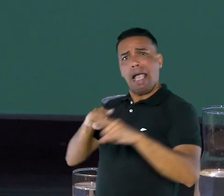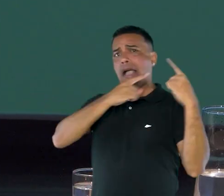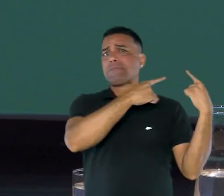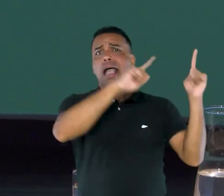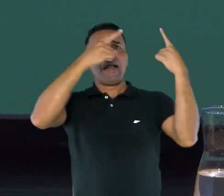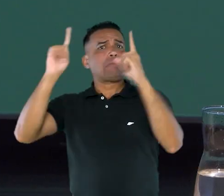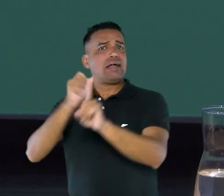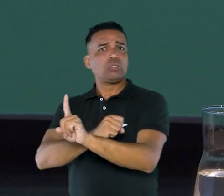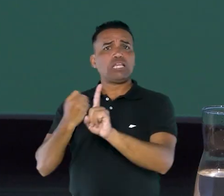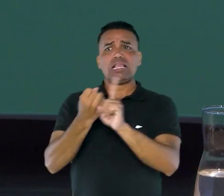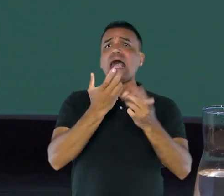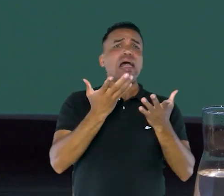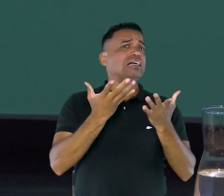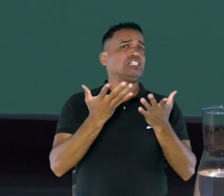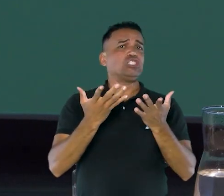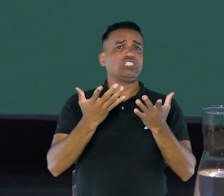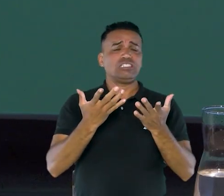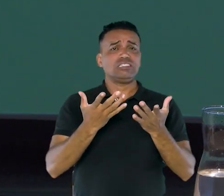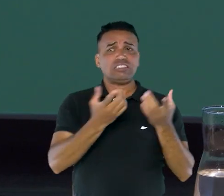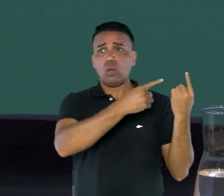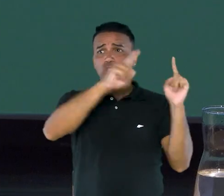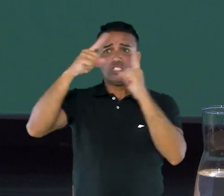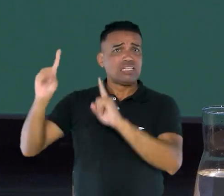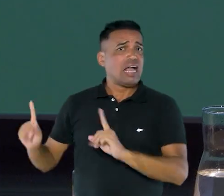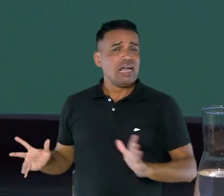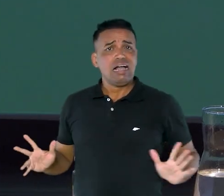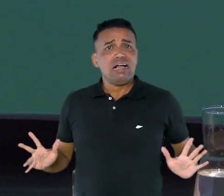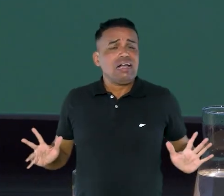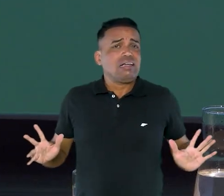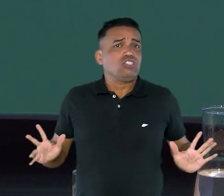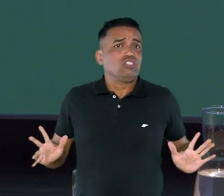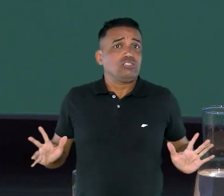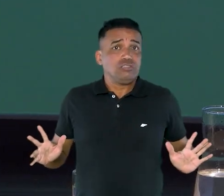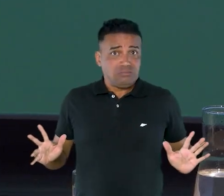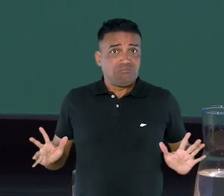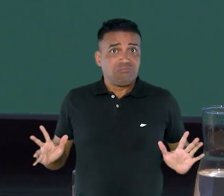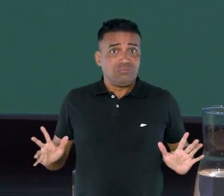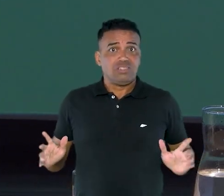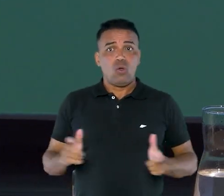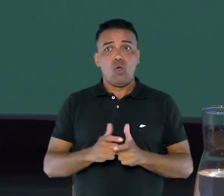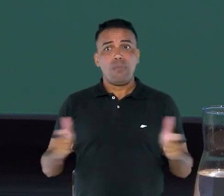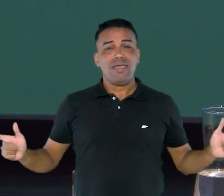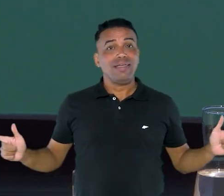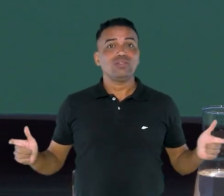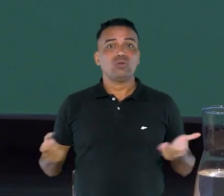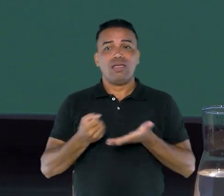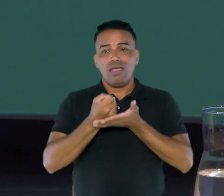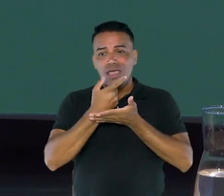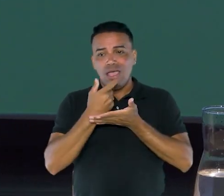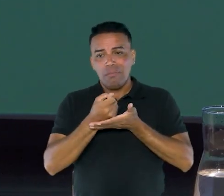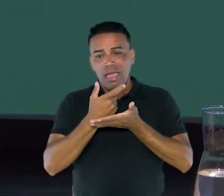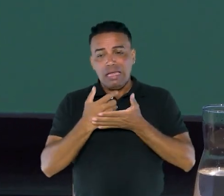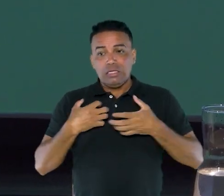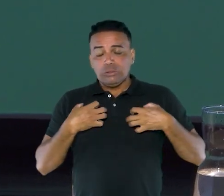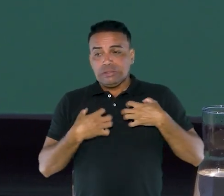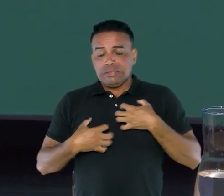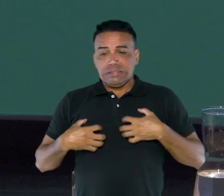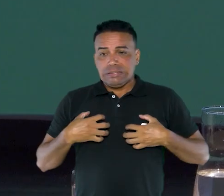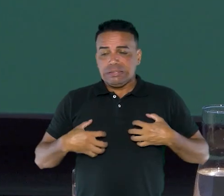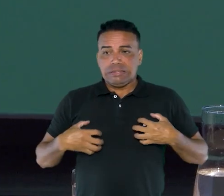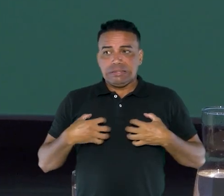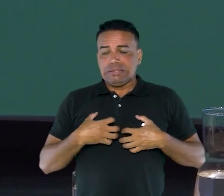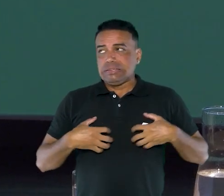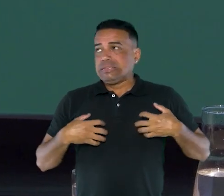né? Então, sob ataque, né? Você aumenta o cortisol, você aumenta a